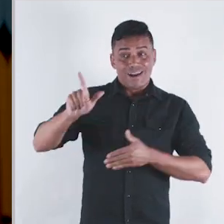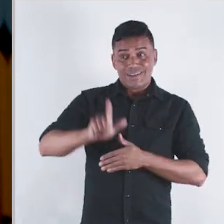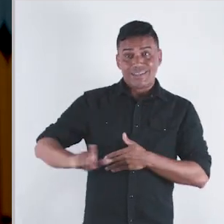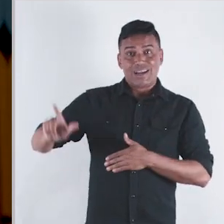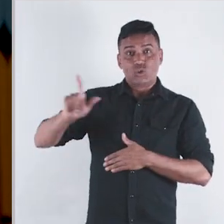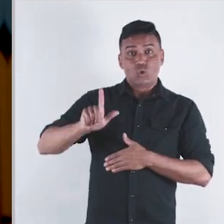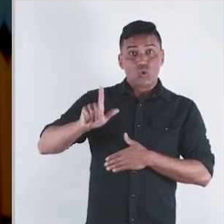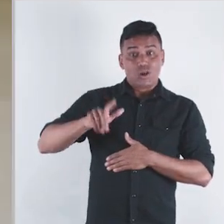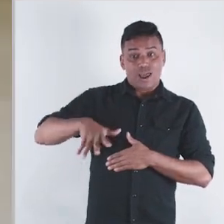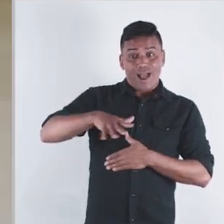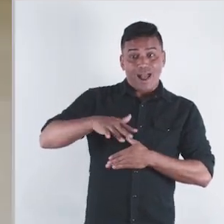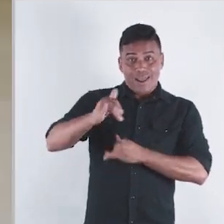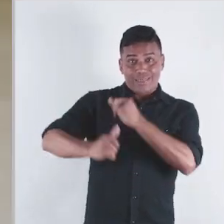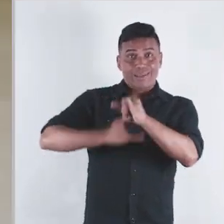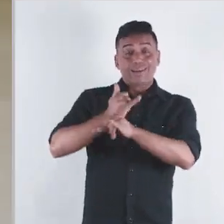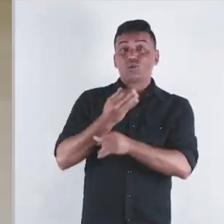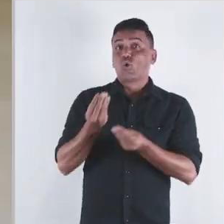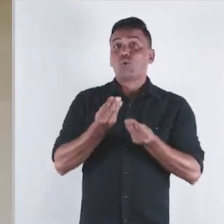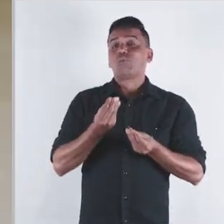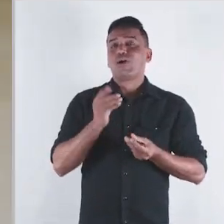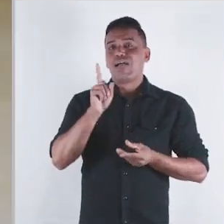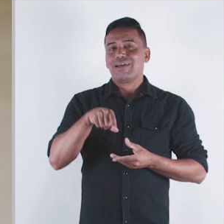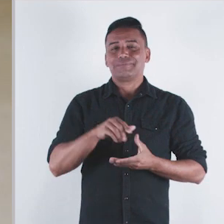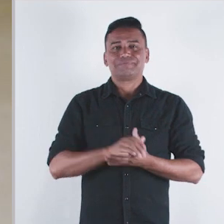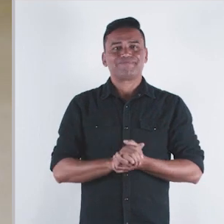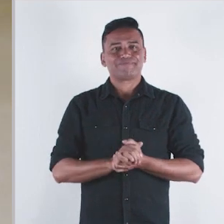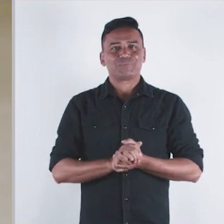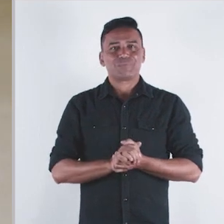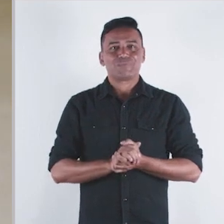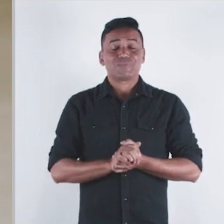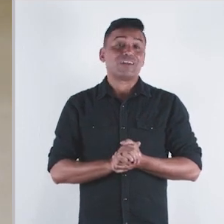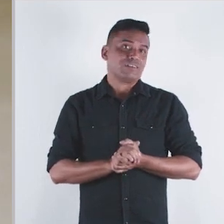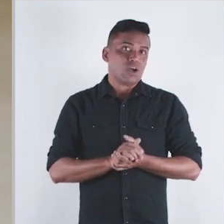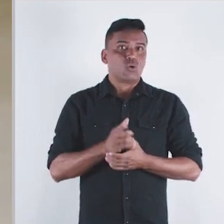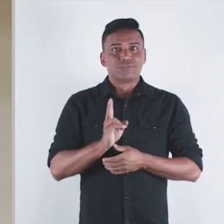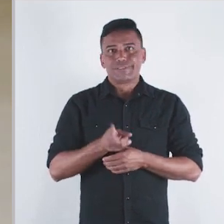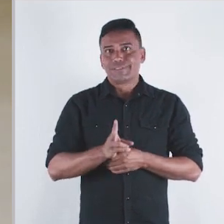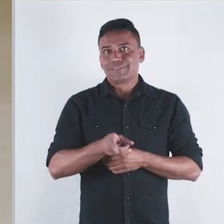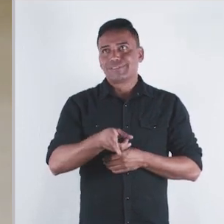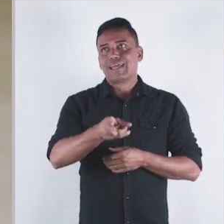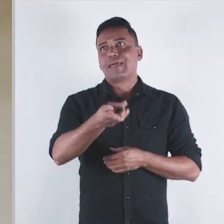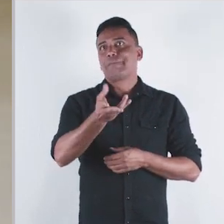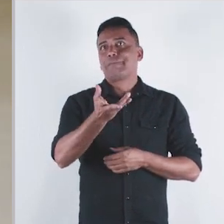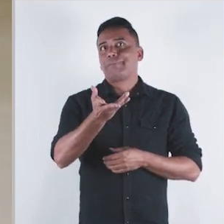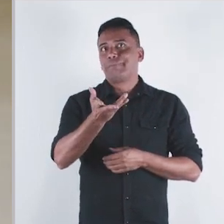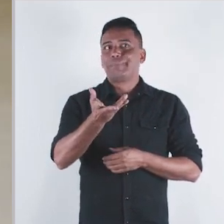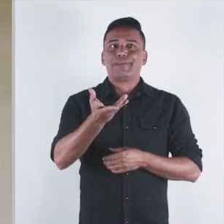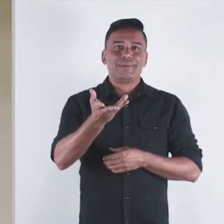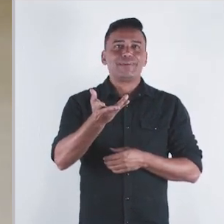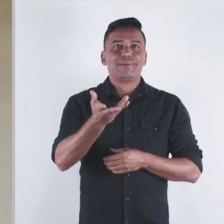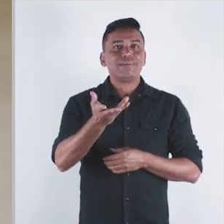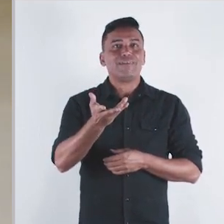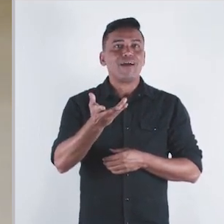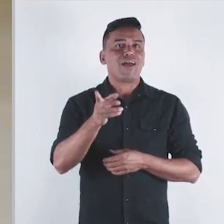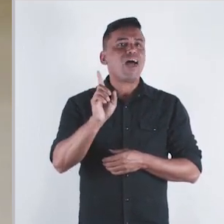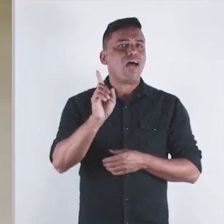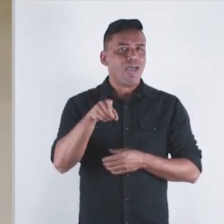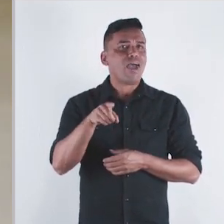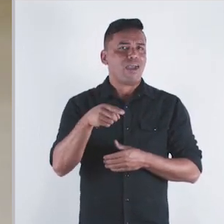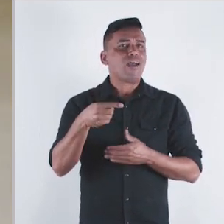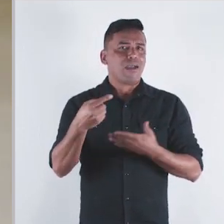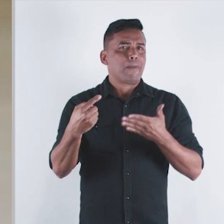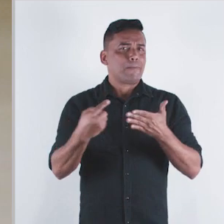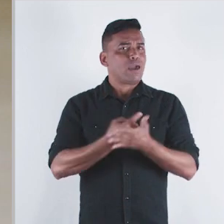Assim. Eu sempre... Essa é uma questão tão interessante,